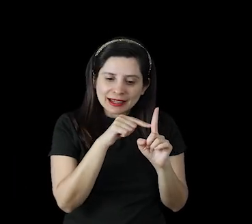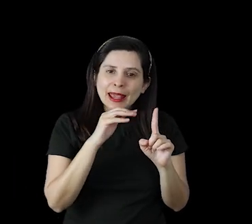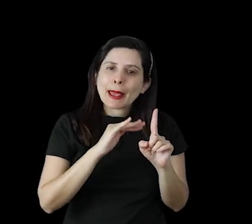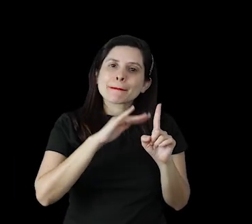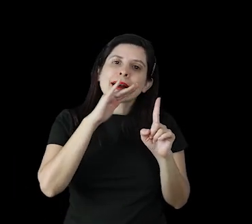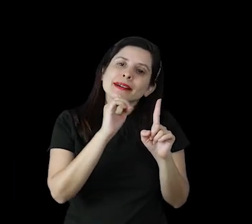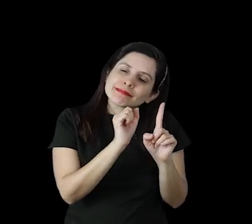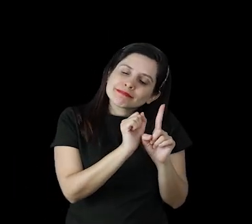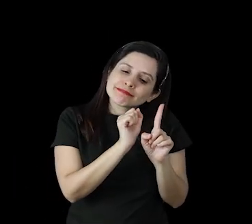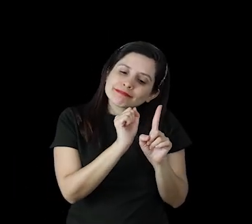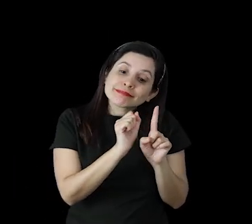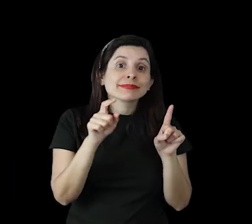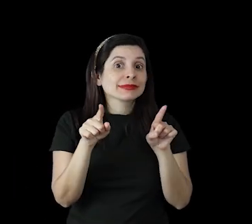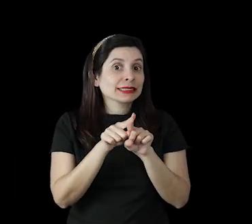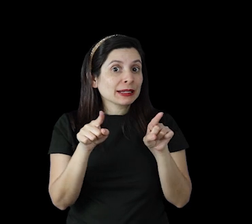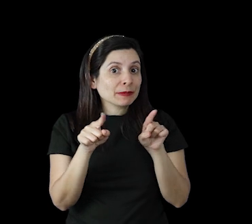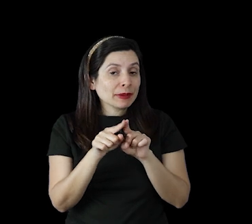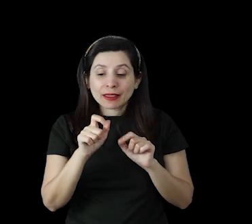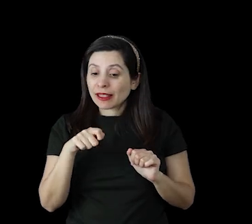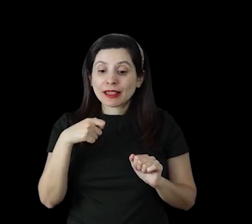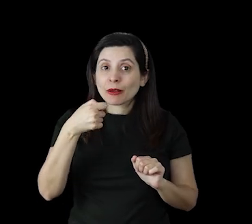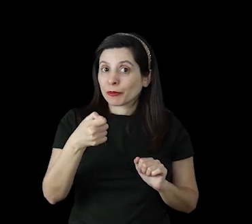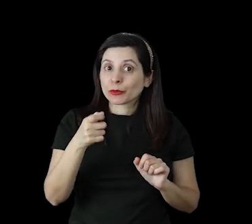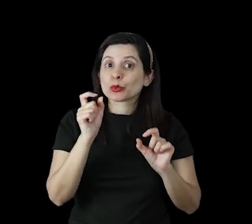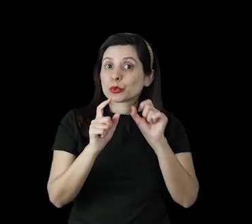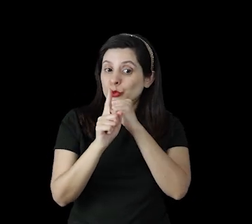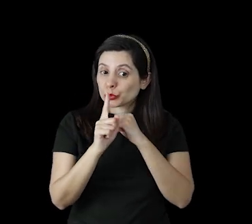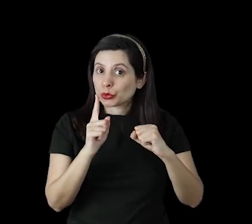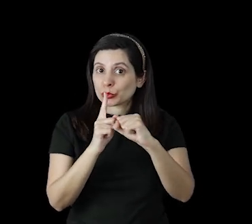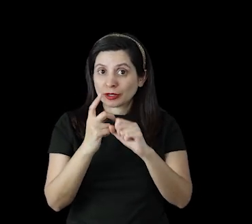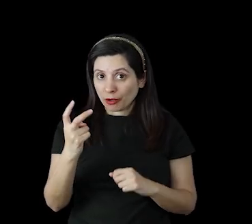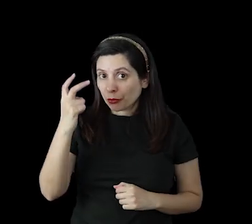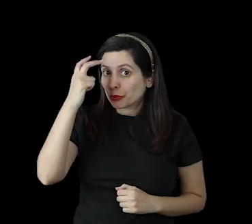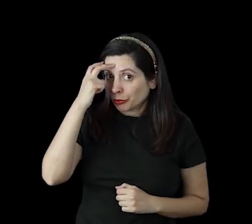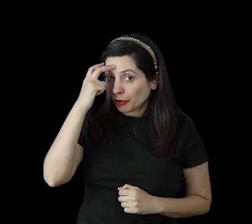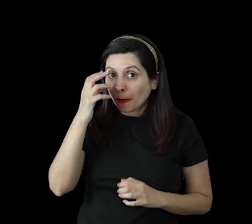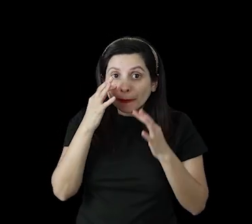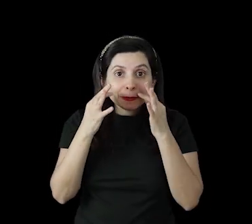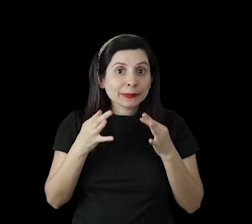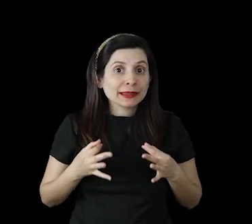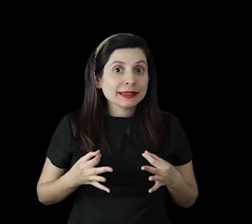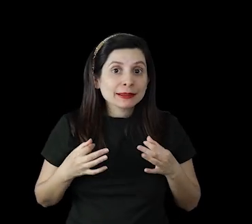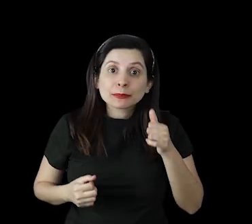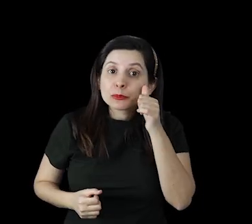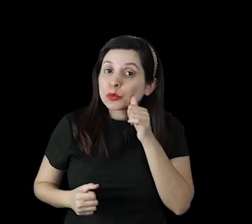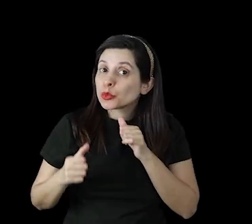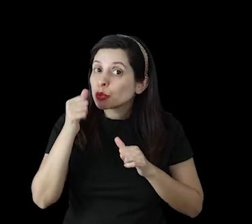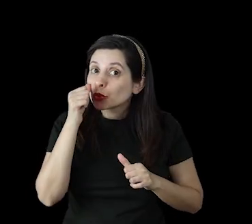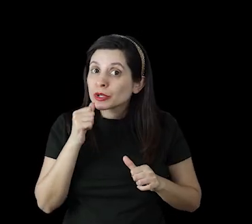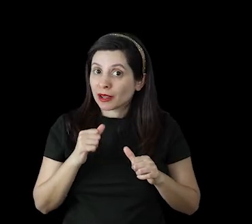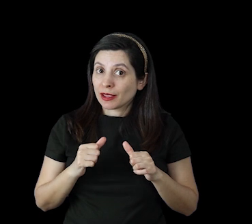passivos. Mas também é uma questão, social e cultural. Prestem atenção, principalmente em mulheres,